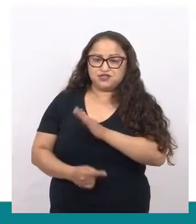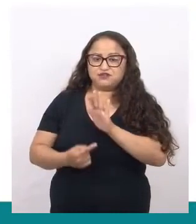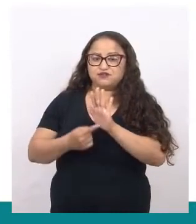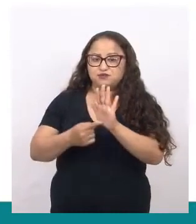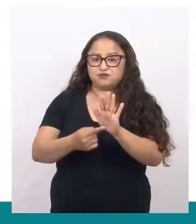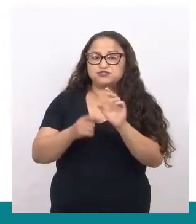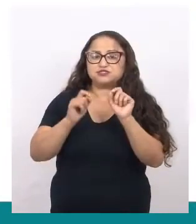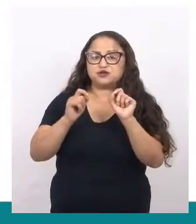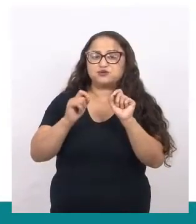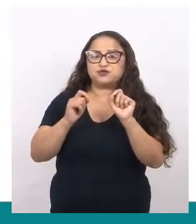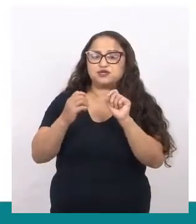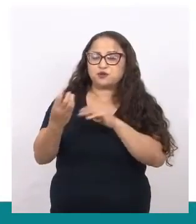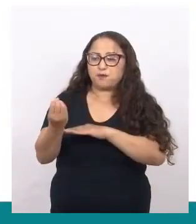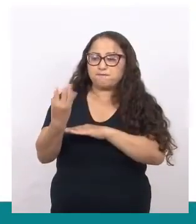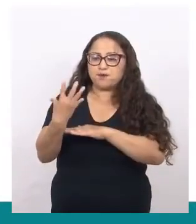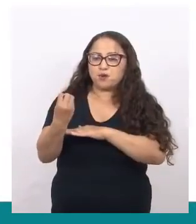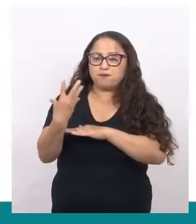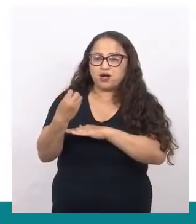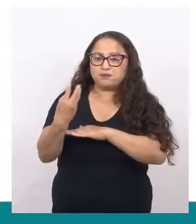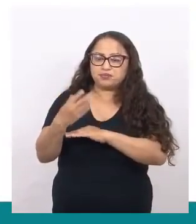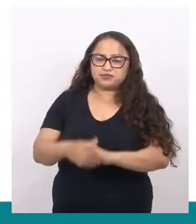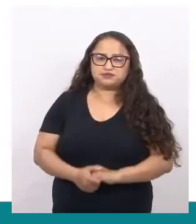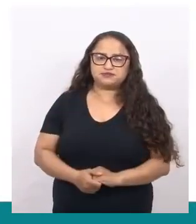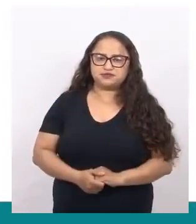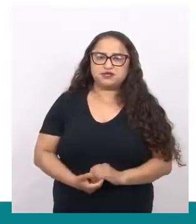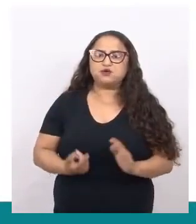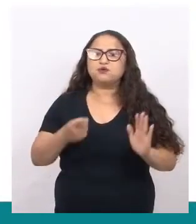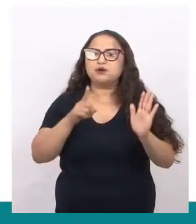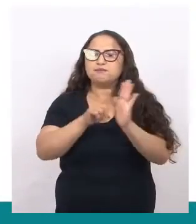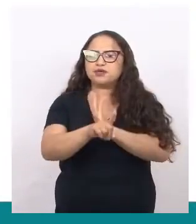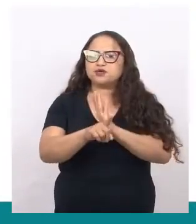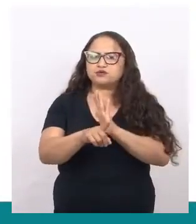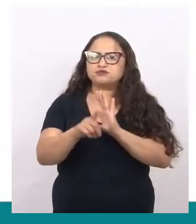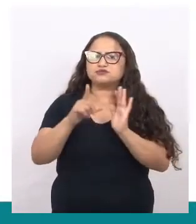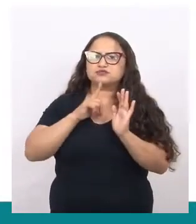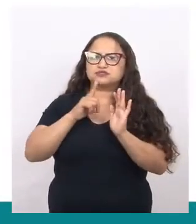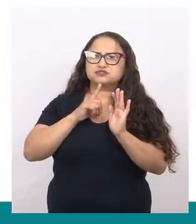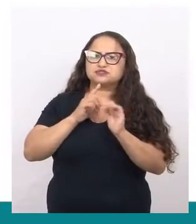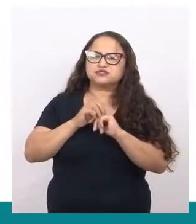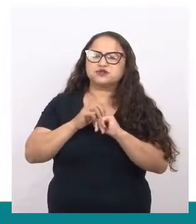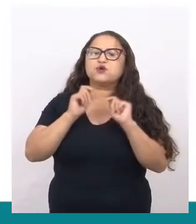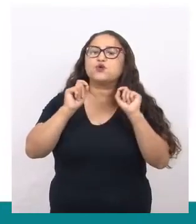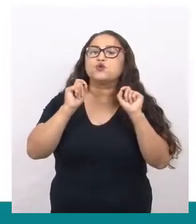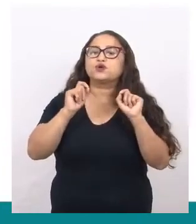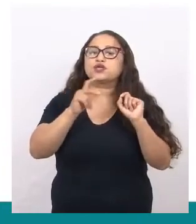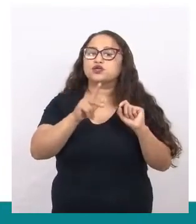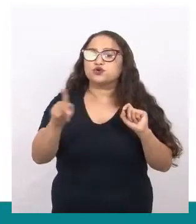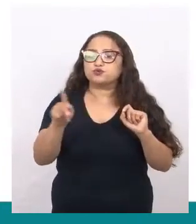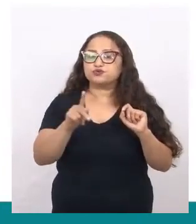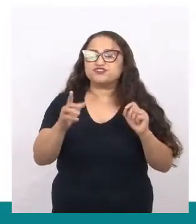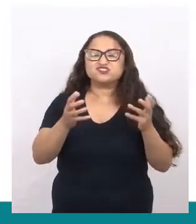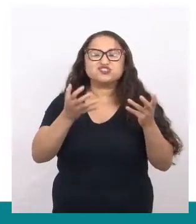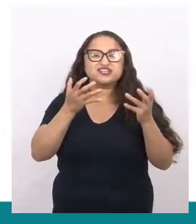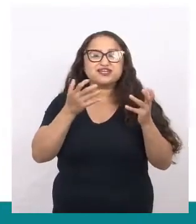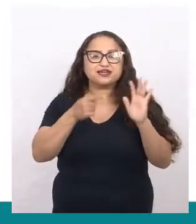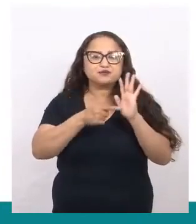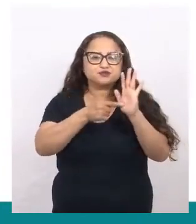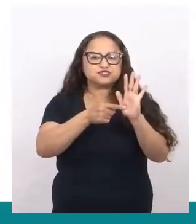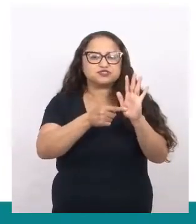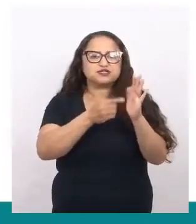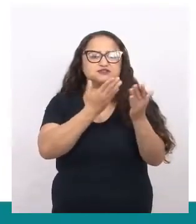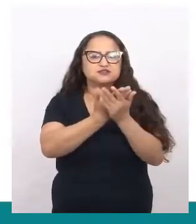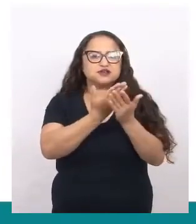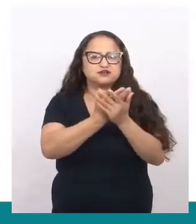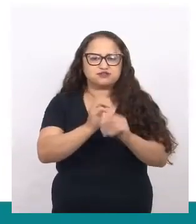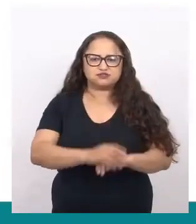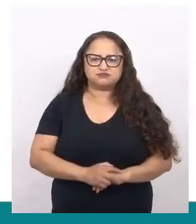um pop-up na tela. Essa foi uma pergunta que apareceu, Thaís, que é no que o professor vai manifestar interesse. No caso